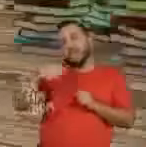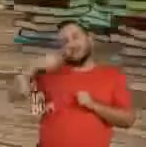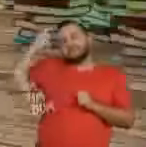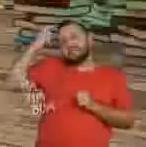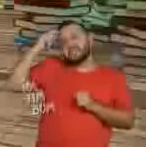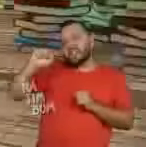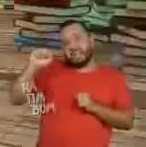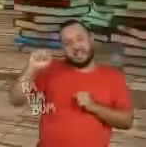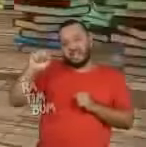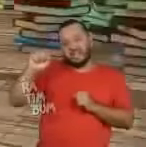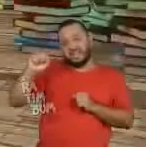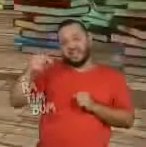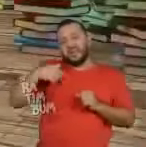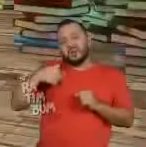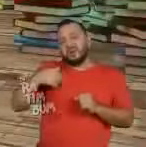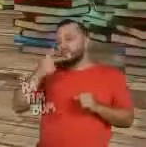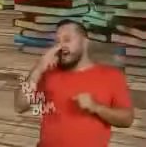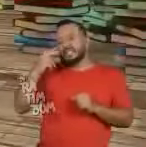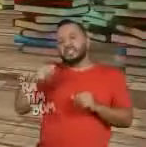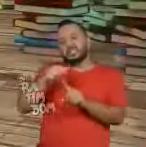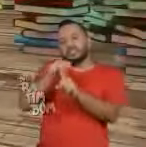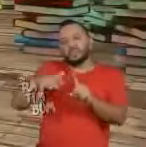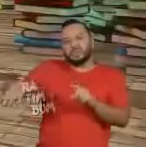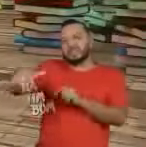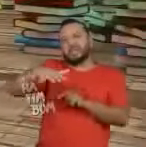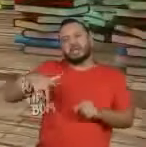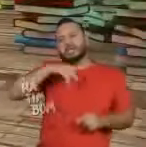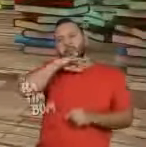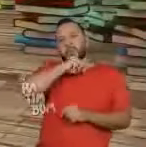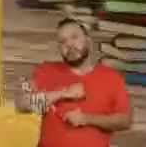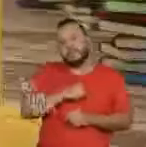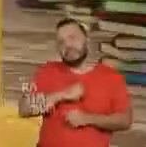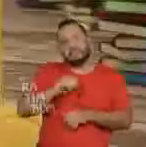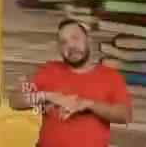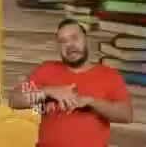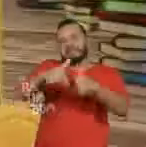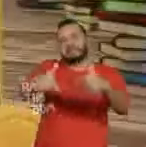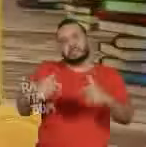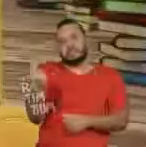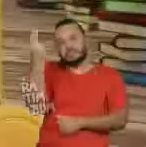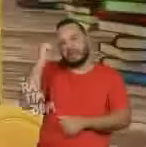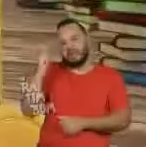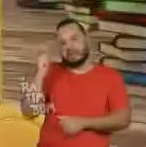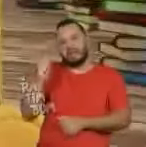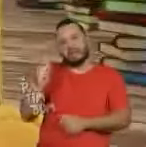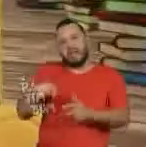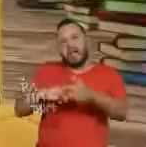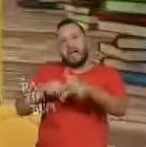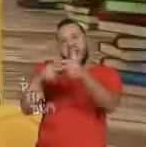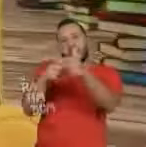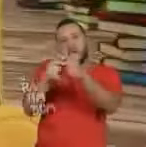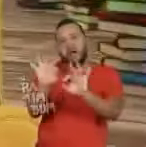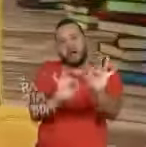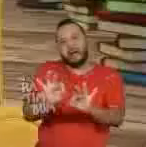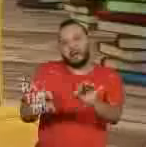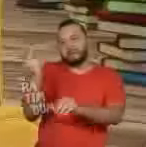pensar. Esse mundo não tem mais jeito. Não há mais nada o que ser feito. Não tem mais jeito. Foi quando o